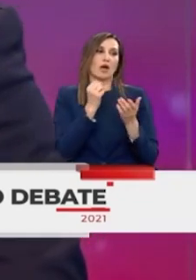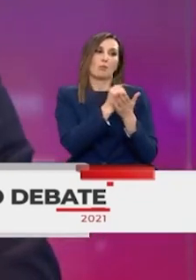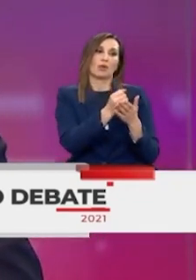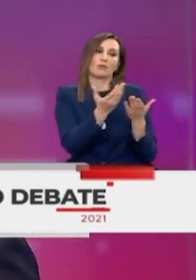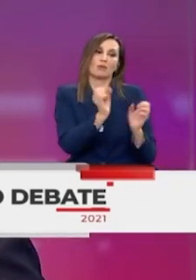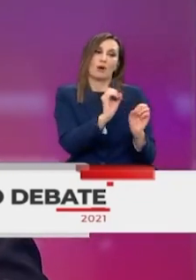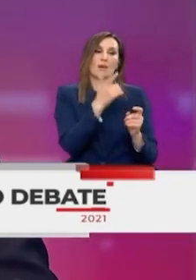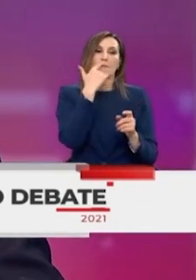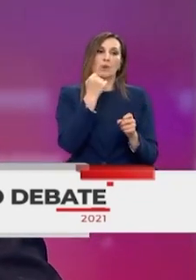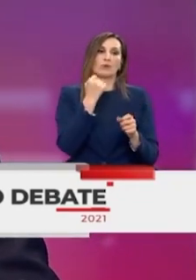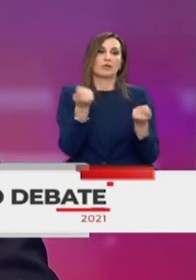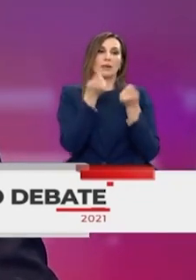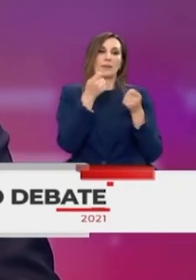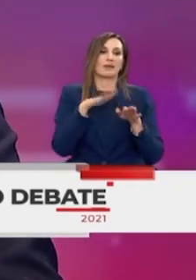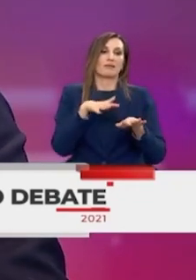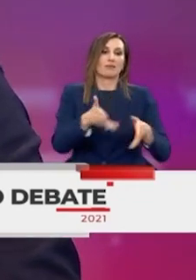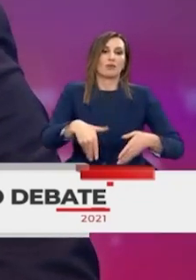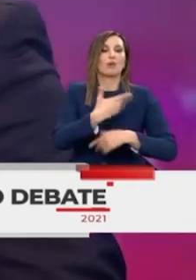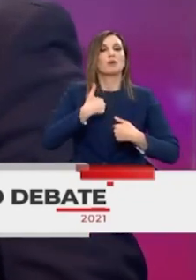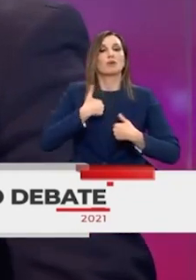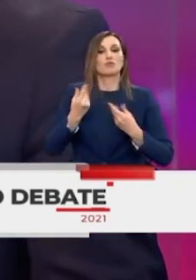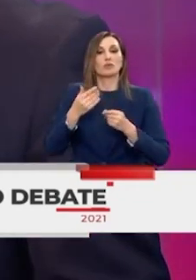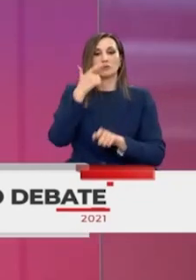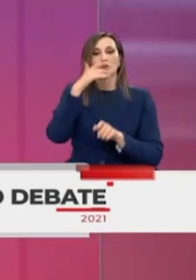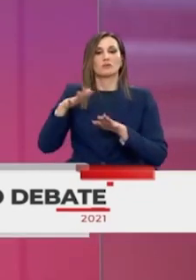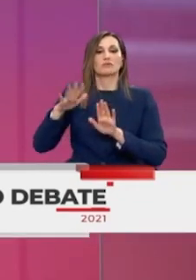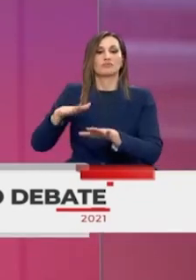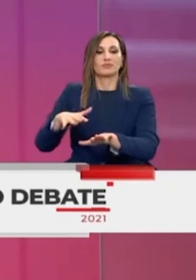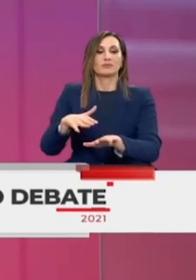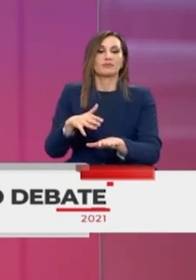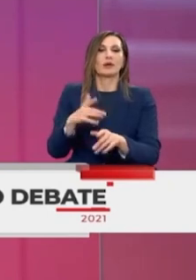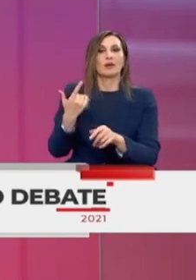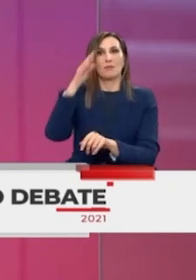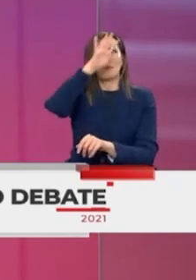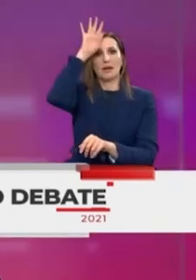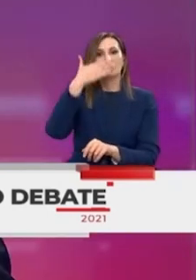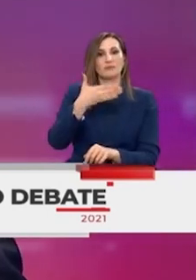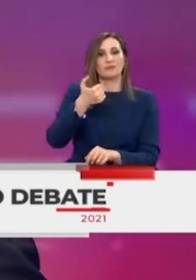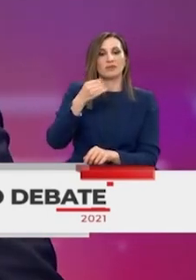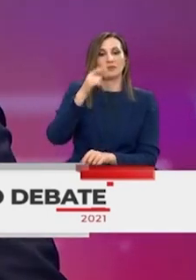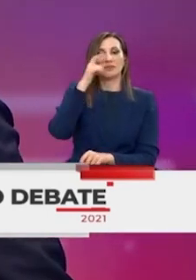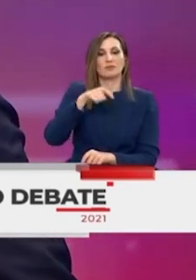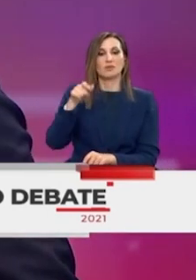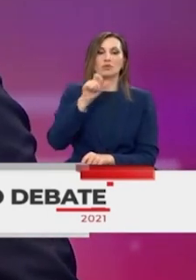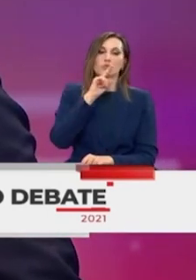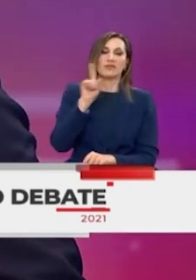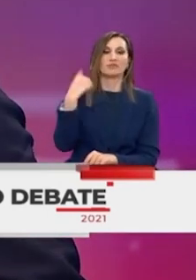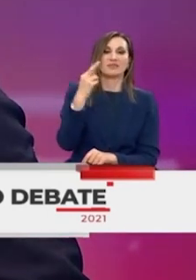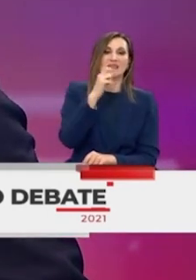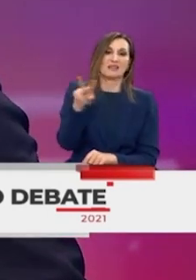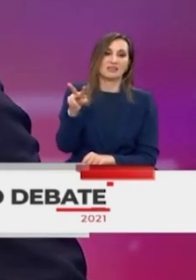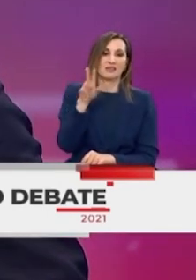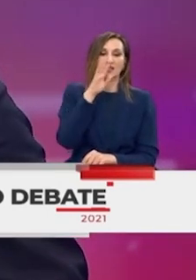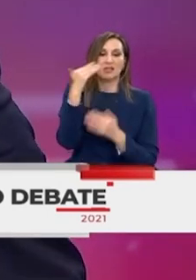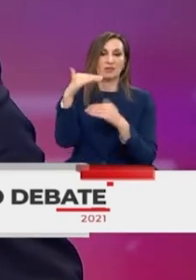isso se calhar ia ter poucas ações de rua, mas nós íamos ter grandes ações de rua. Aliás, já tivemos em Braga, com 150 pessoas, estariam 300,